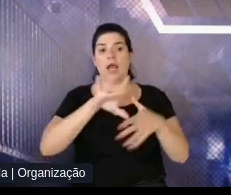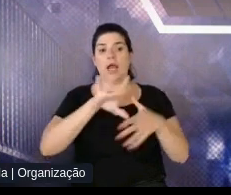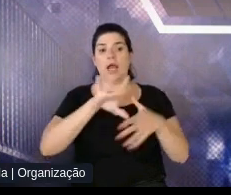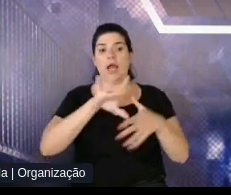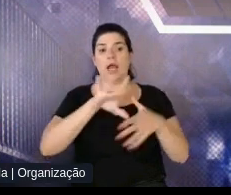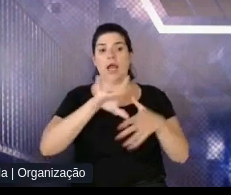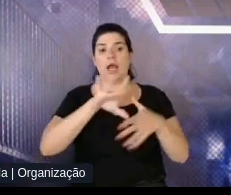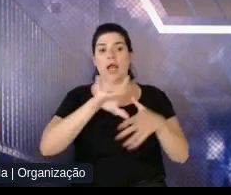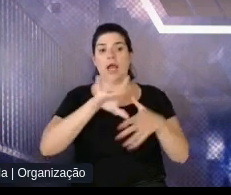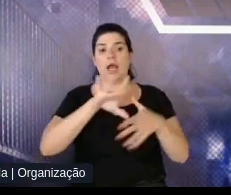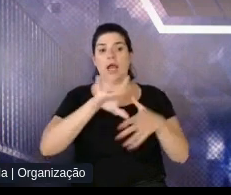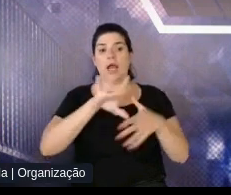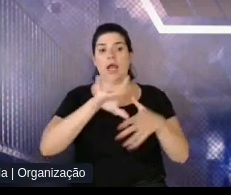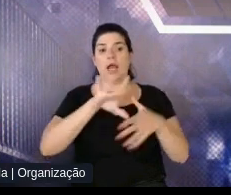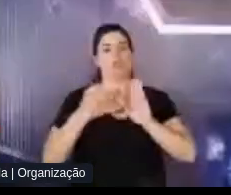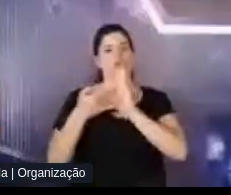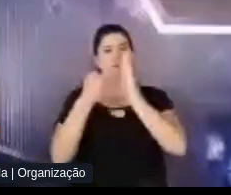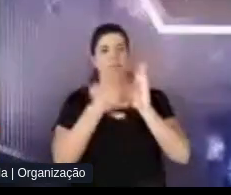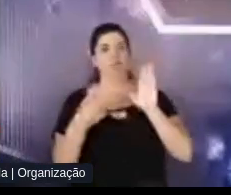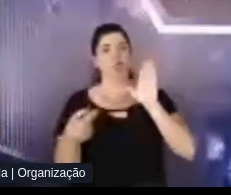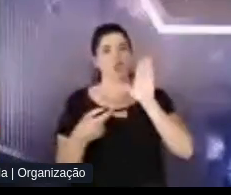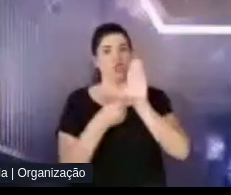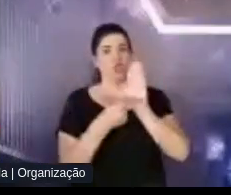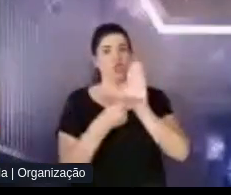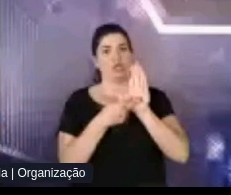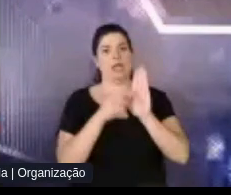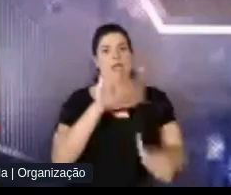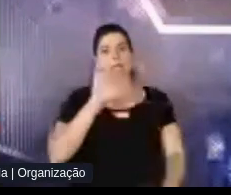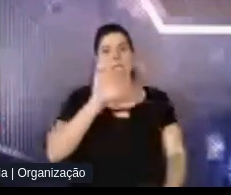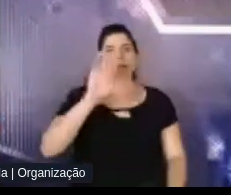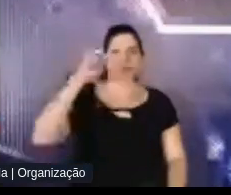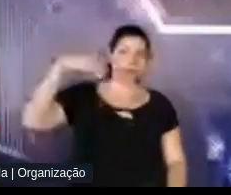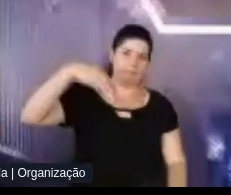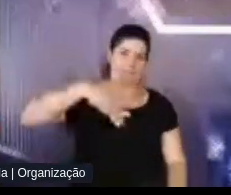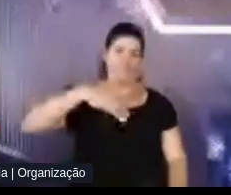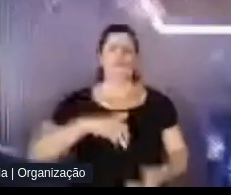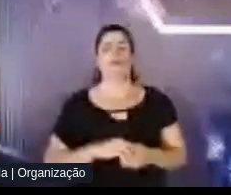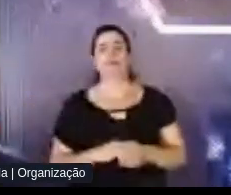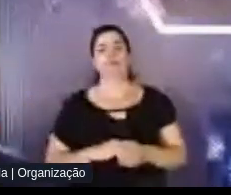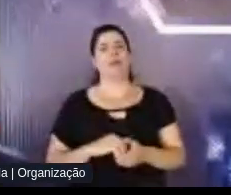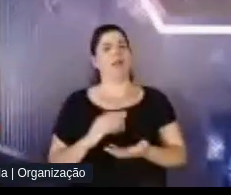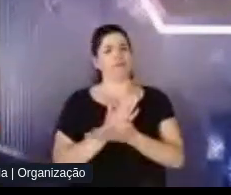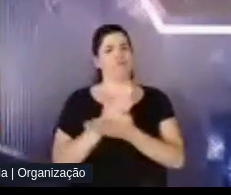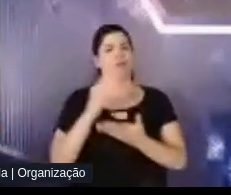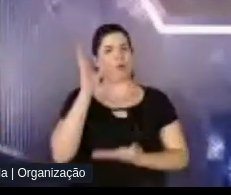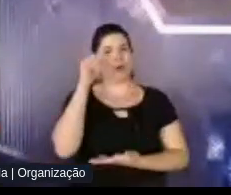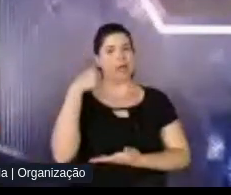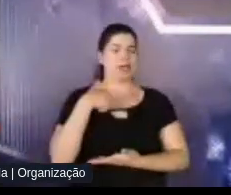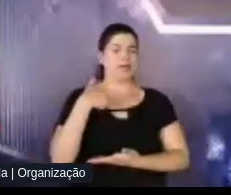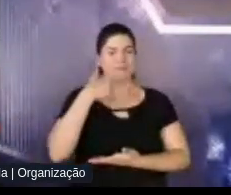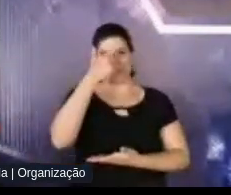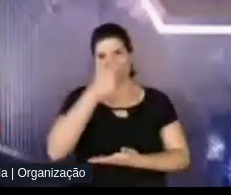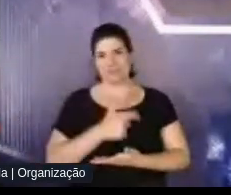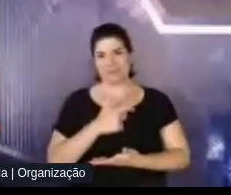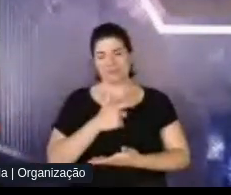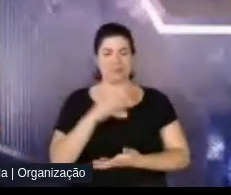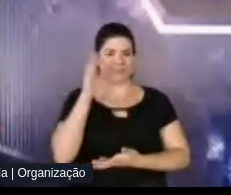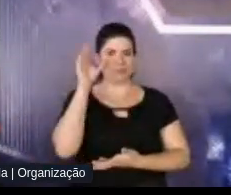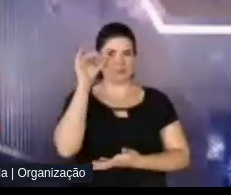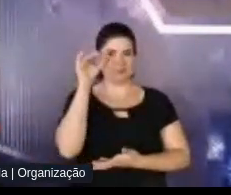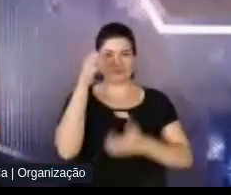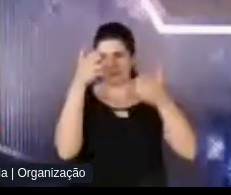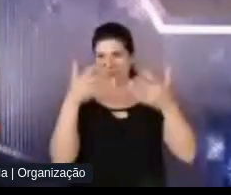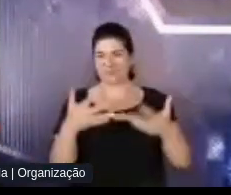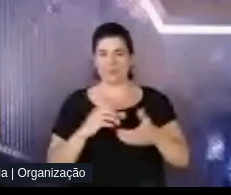sou estagiária de desenvolvimento de software na IBM. E algumas curiosidades sobre mim é que